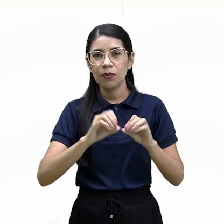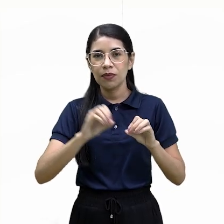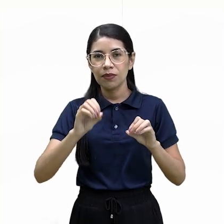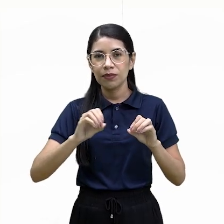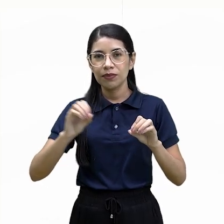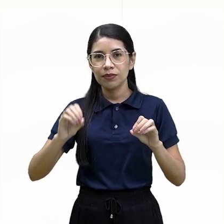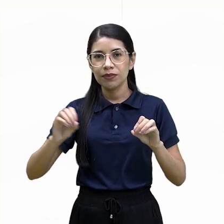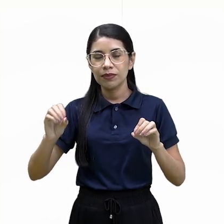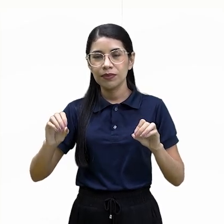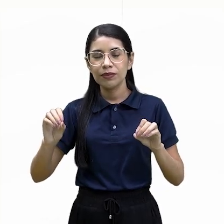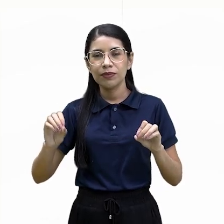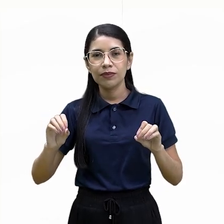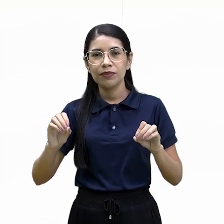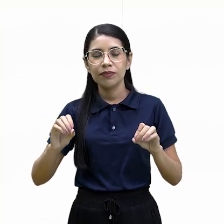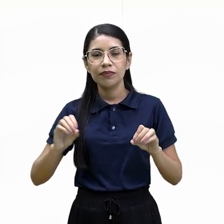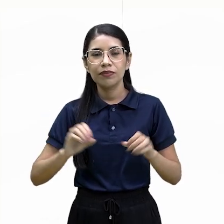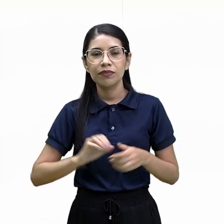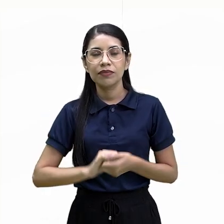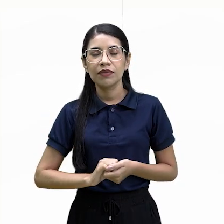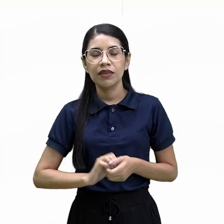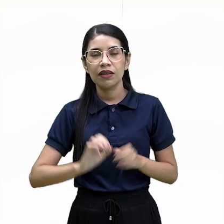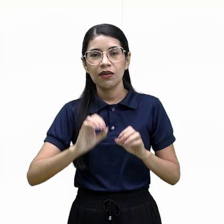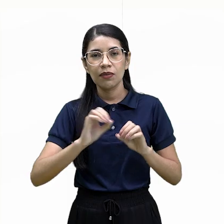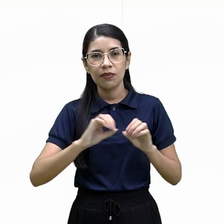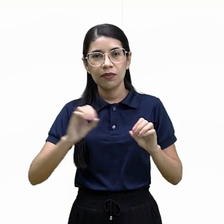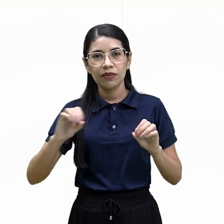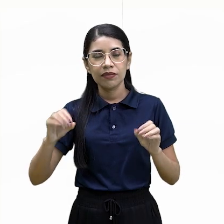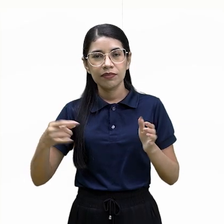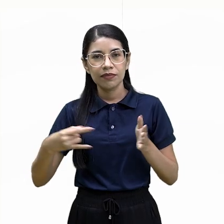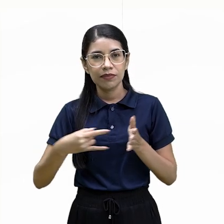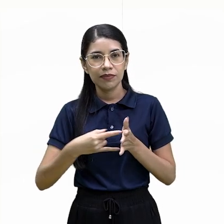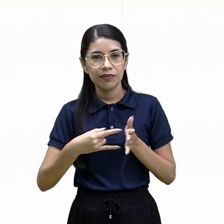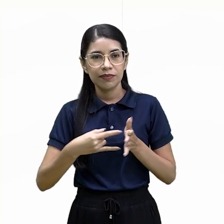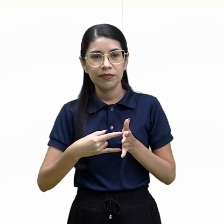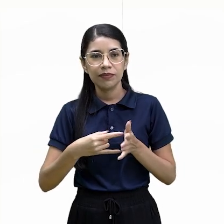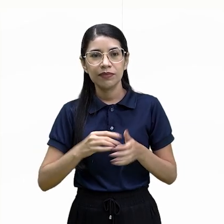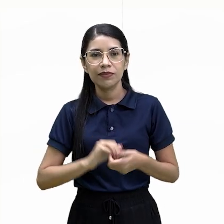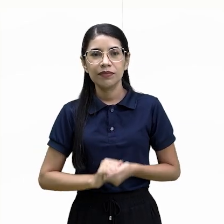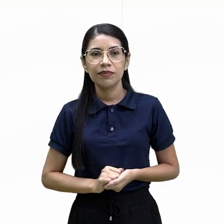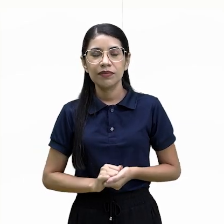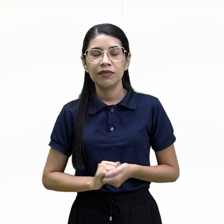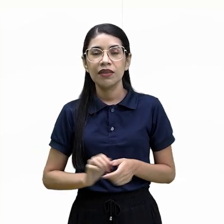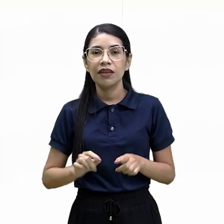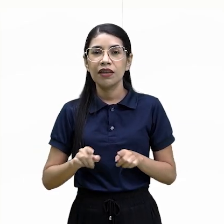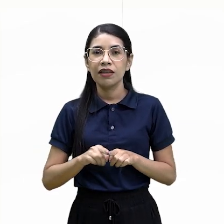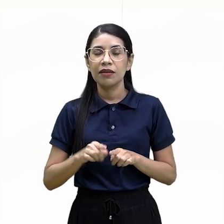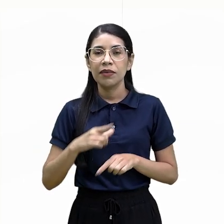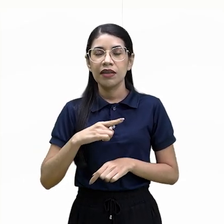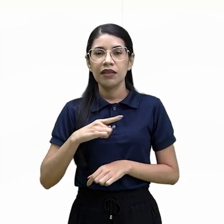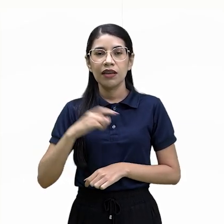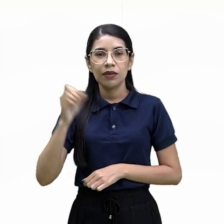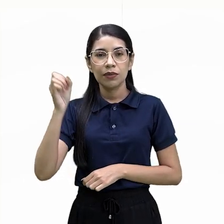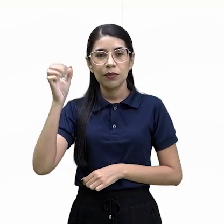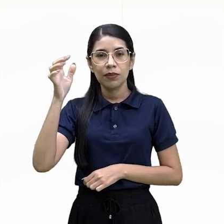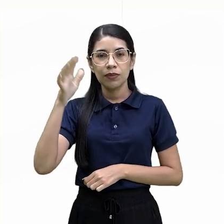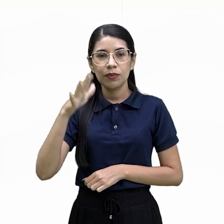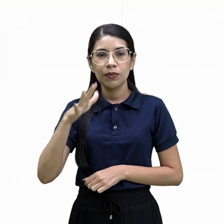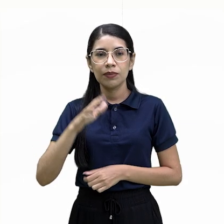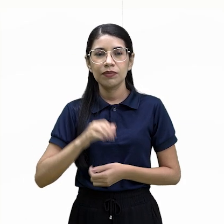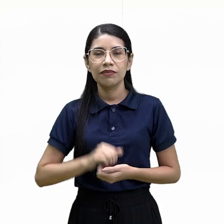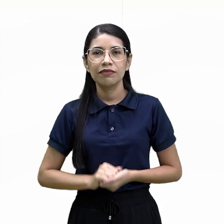ondas, as ondas eletromagnéticas. Aí nós temos que, inclusive, a luz.